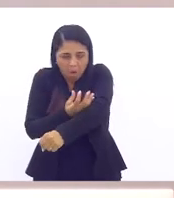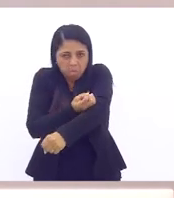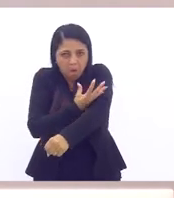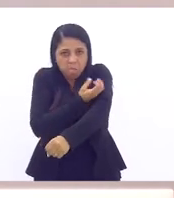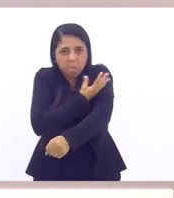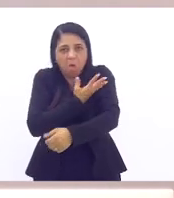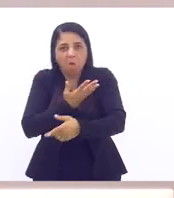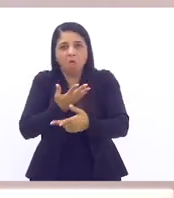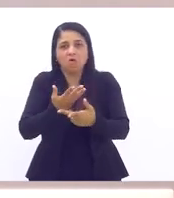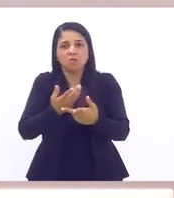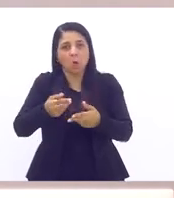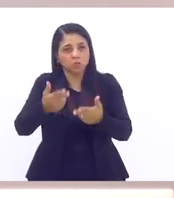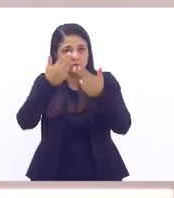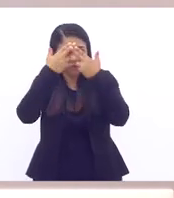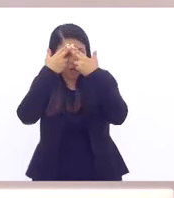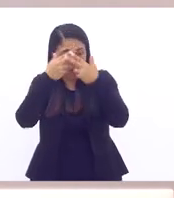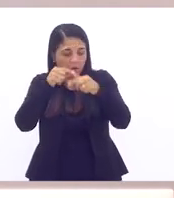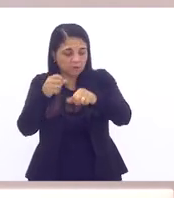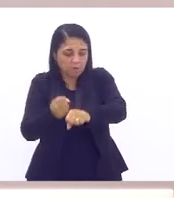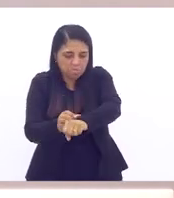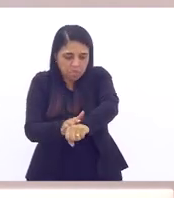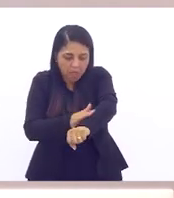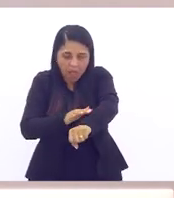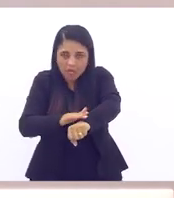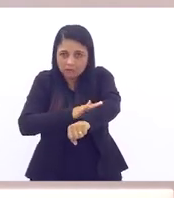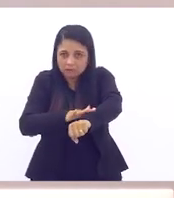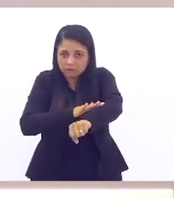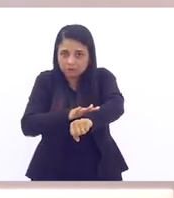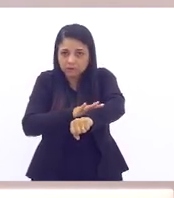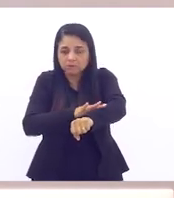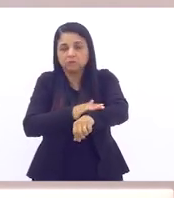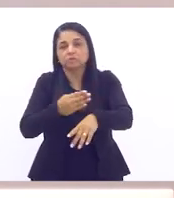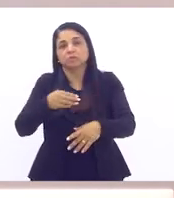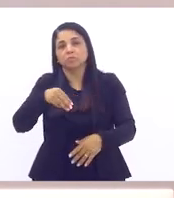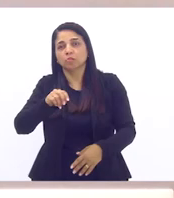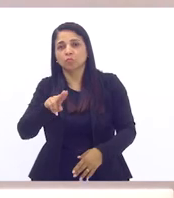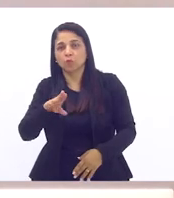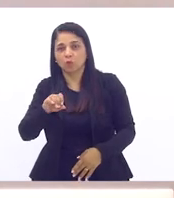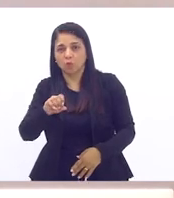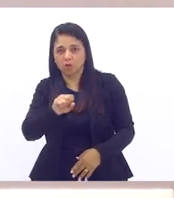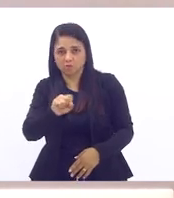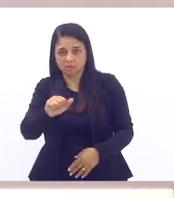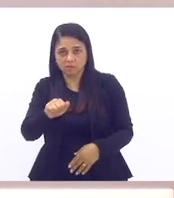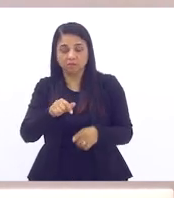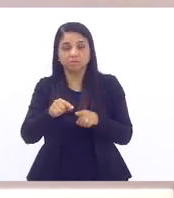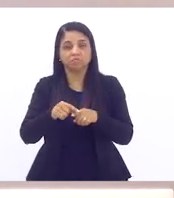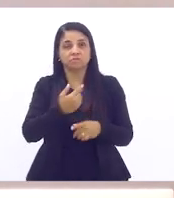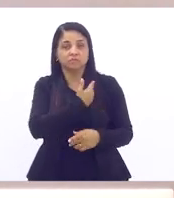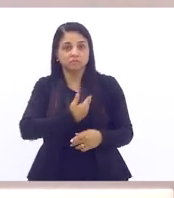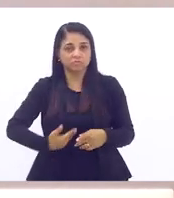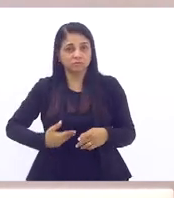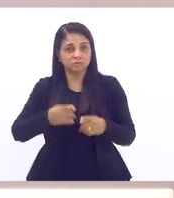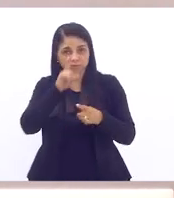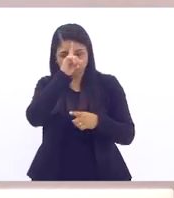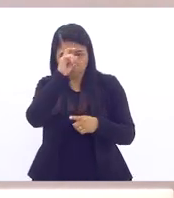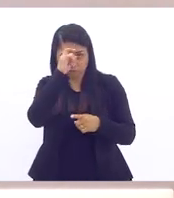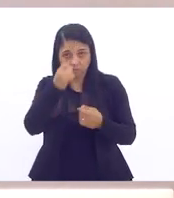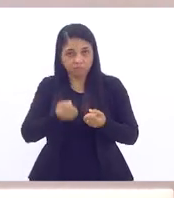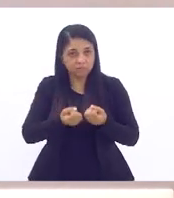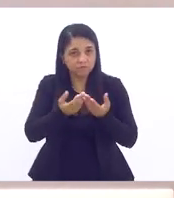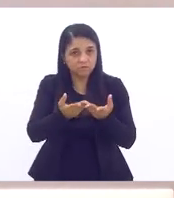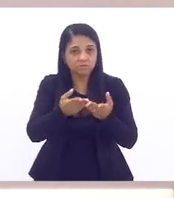desencadeadas por traumas na pele mucosas artigo segundo poder público estadual oferecerá os seguintes atendimentos